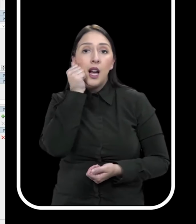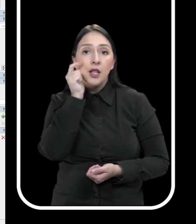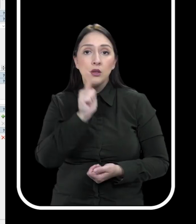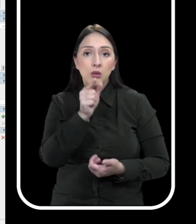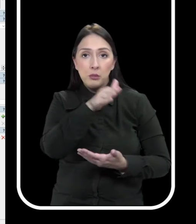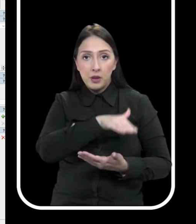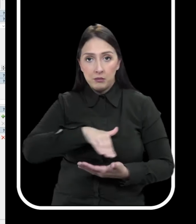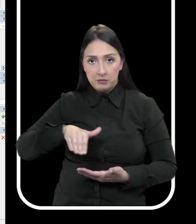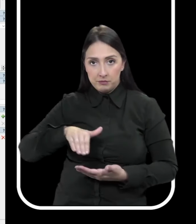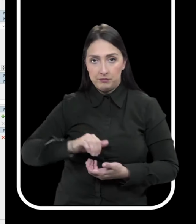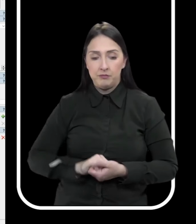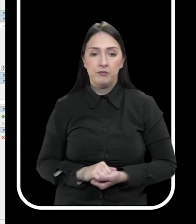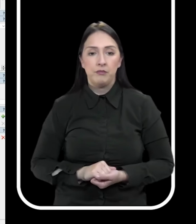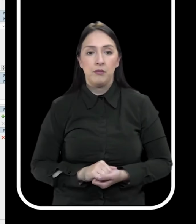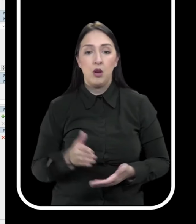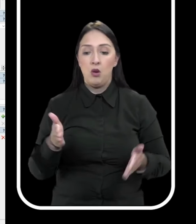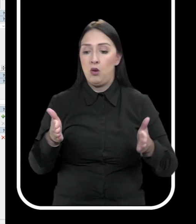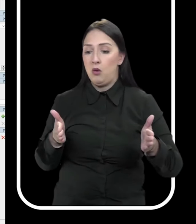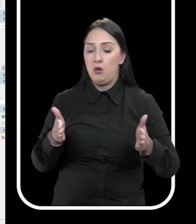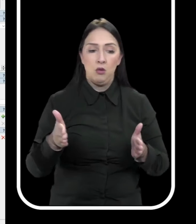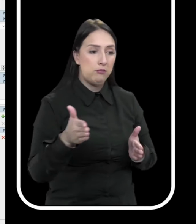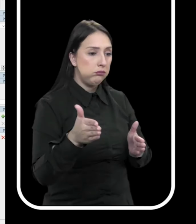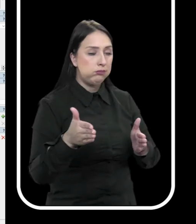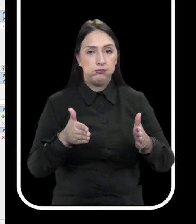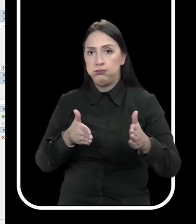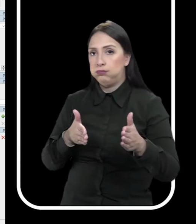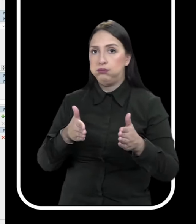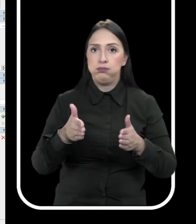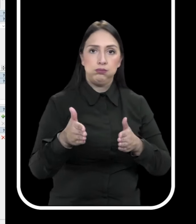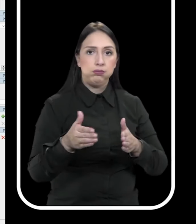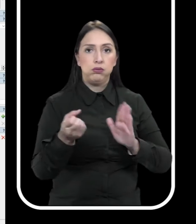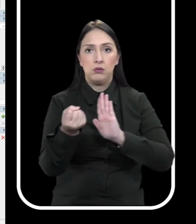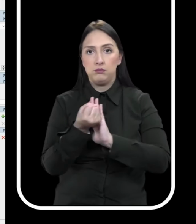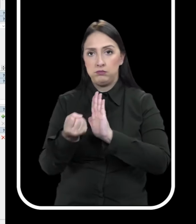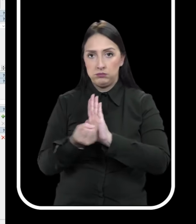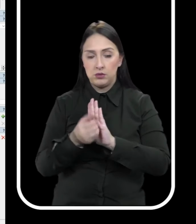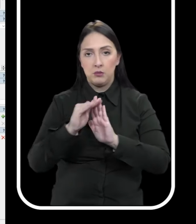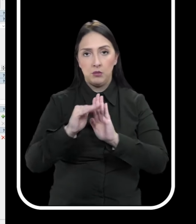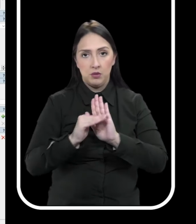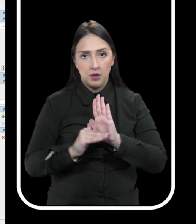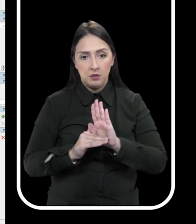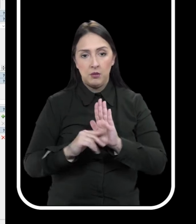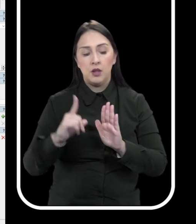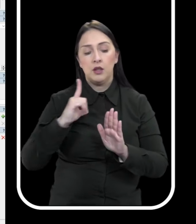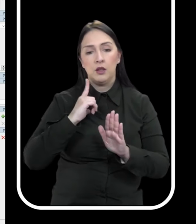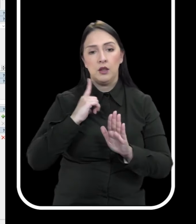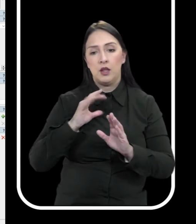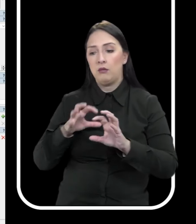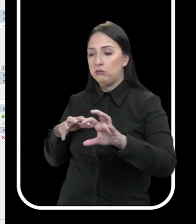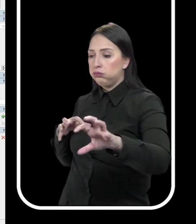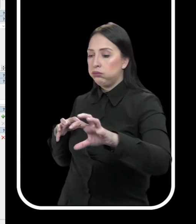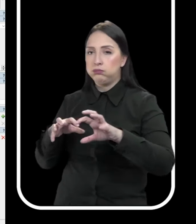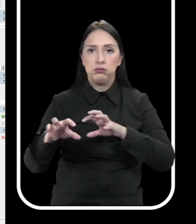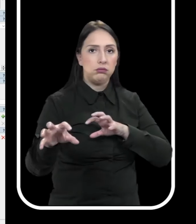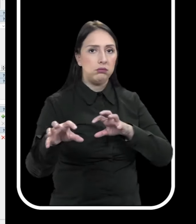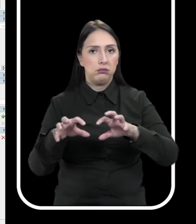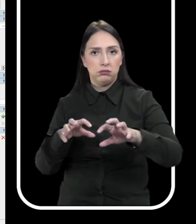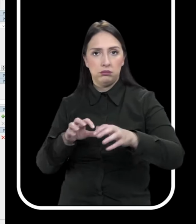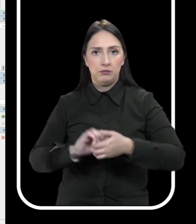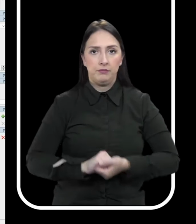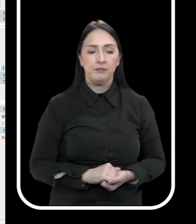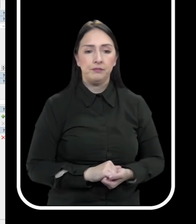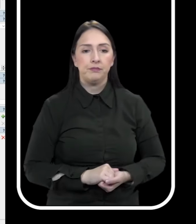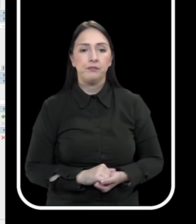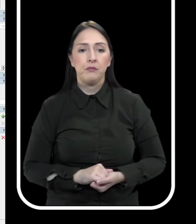for azul, ele vai para a máquina de baixo. E o robô, né, é feita uma etiquetagem, então o robô ele faz essa distribuição